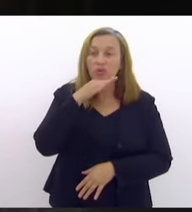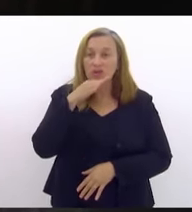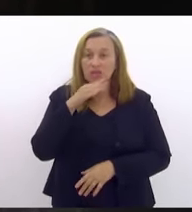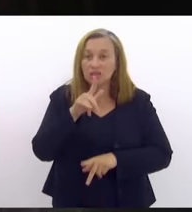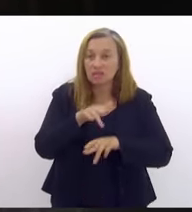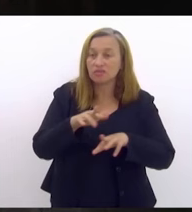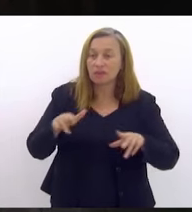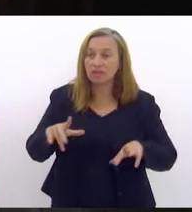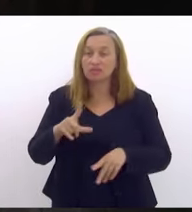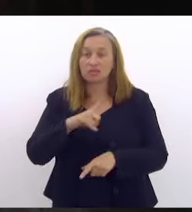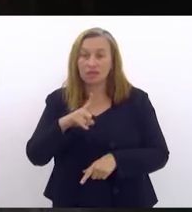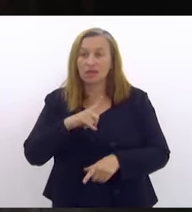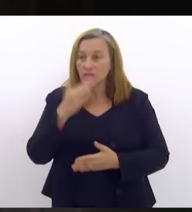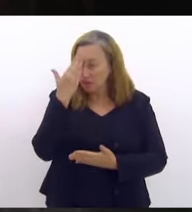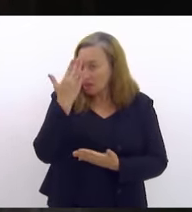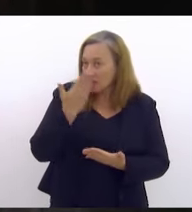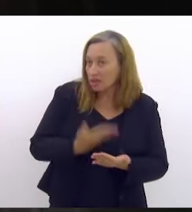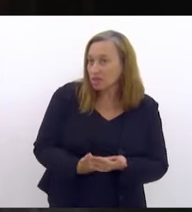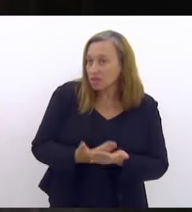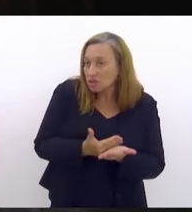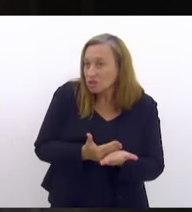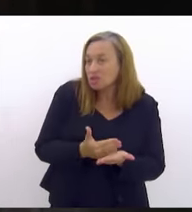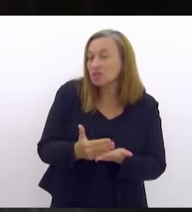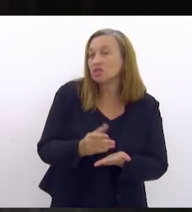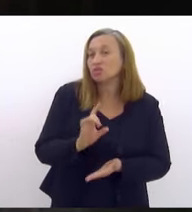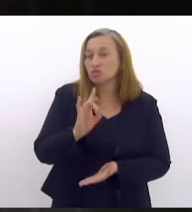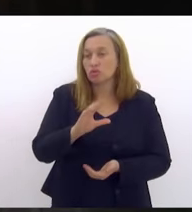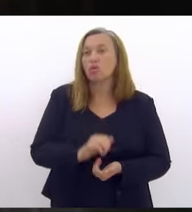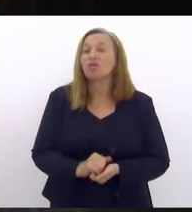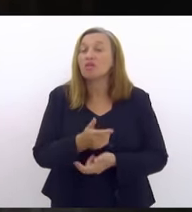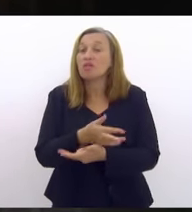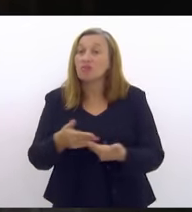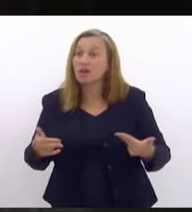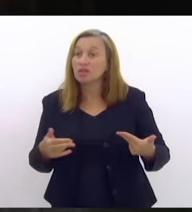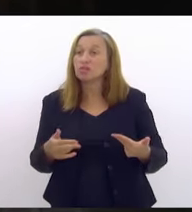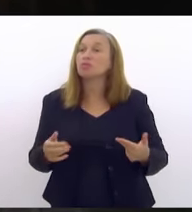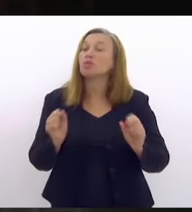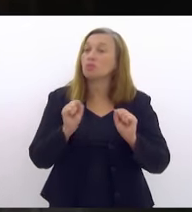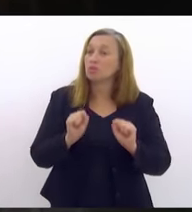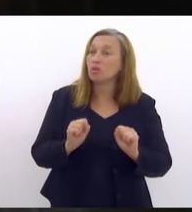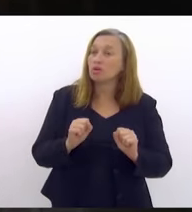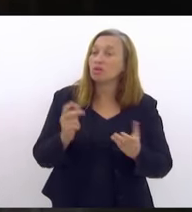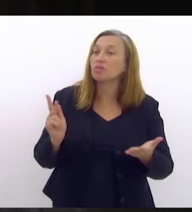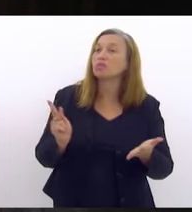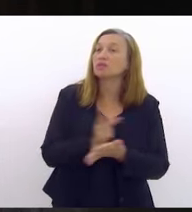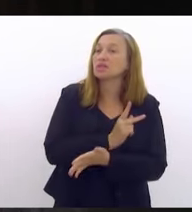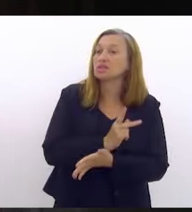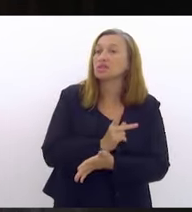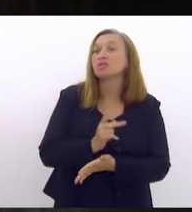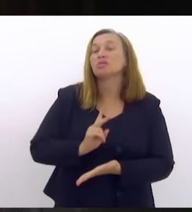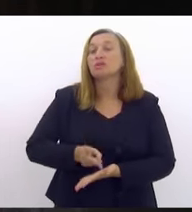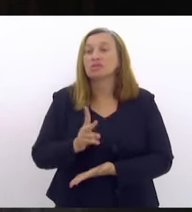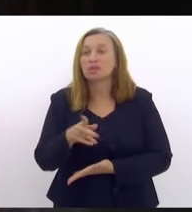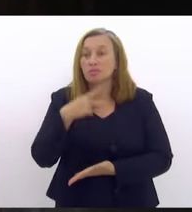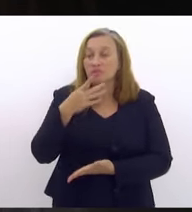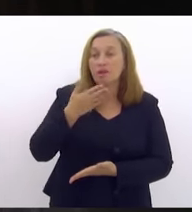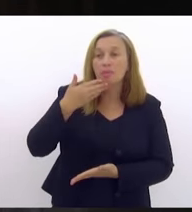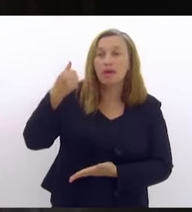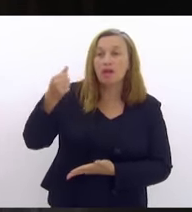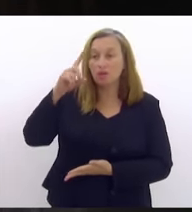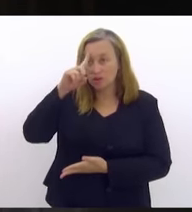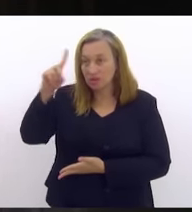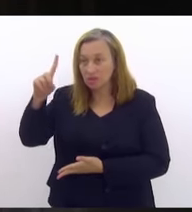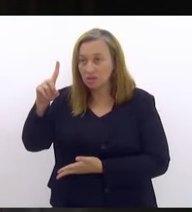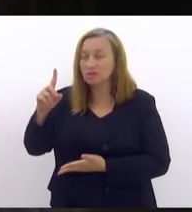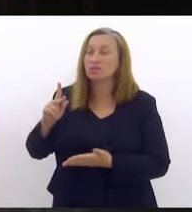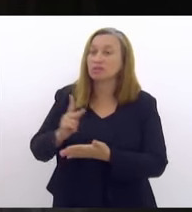diferencial. E eu creio que é apenas o começo, né? Que muita coisa ainda está para acontecer, como eu sempre digo, o melhor de Deus ainda está